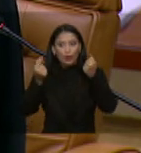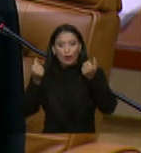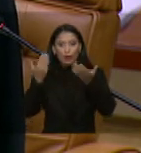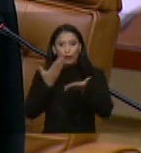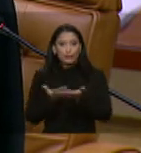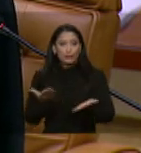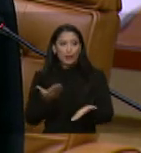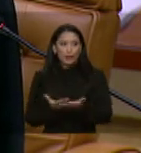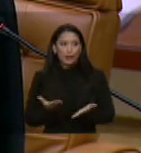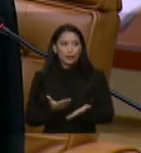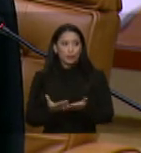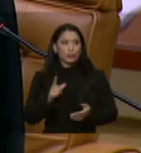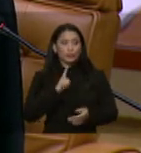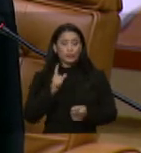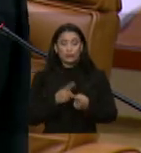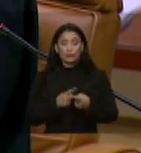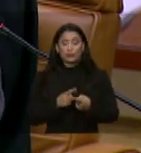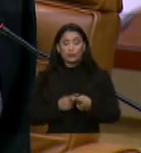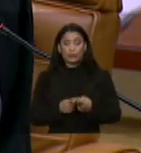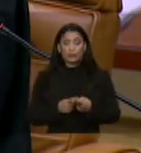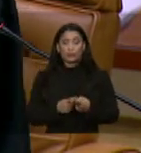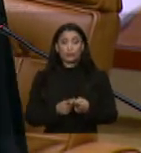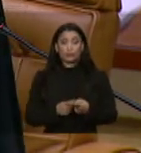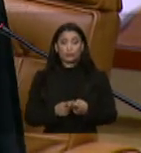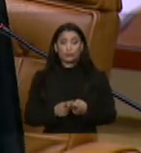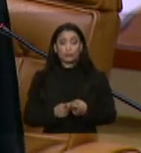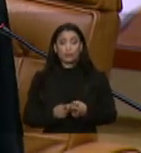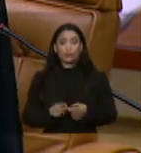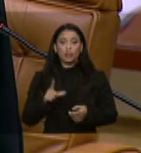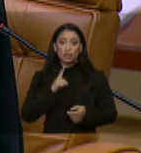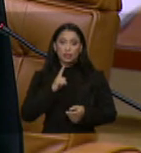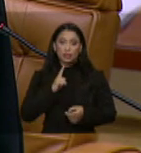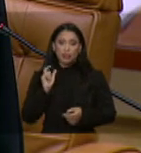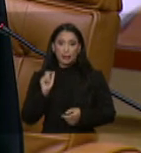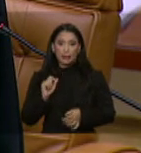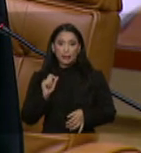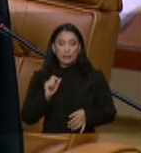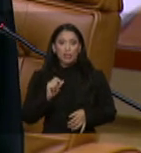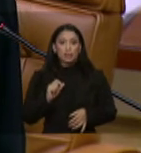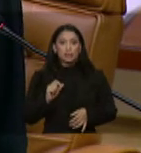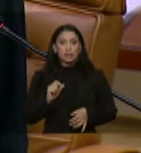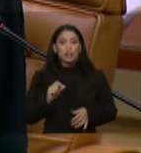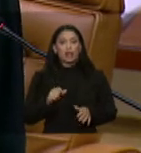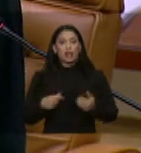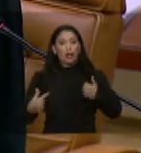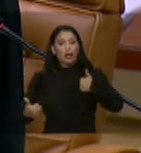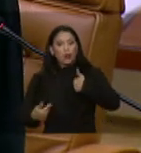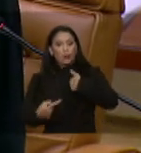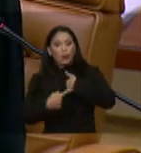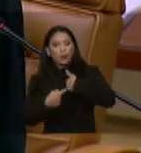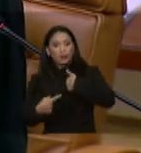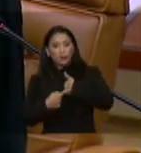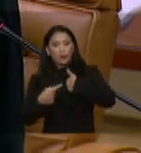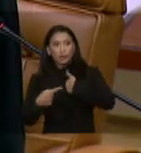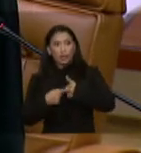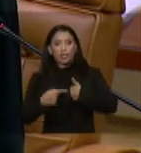o que dá é mais curtidas mais engajamento e mais monetização